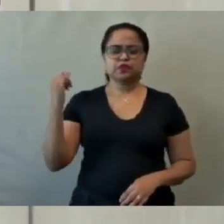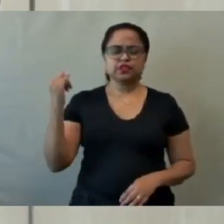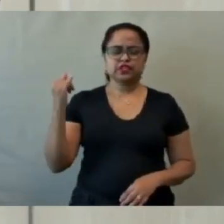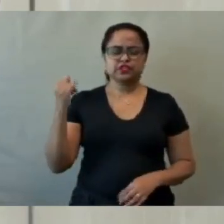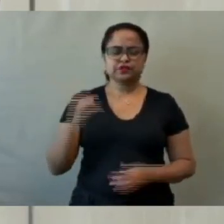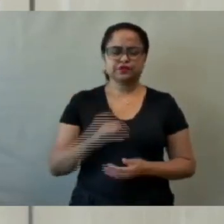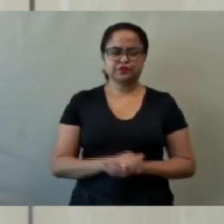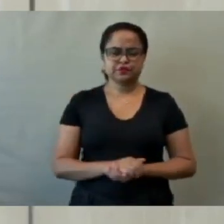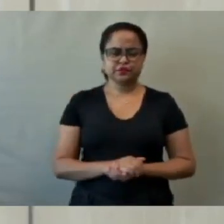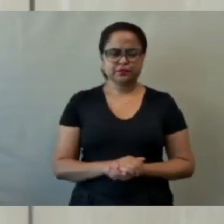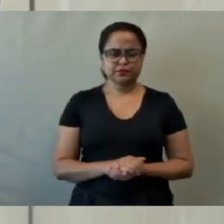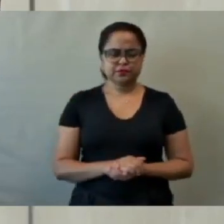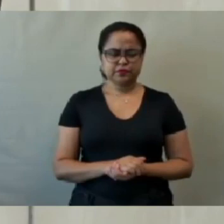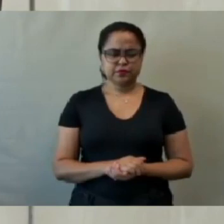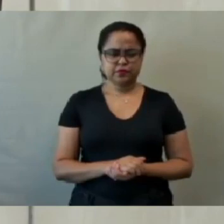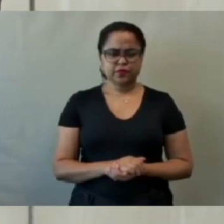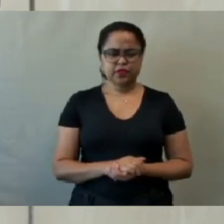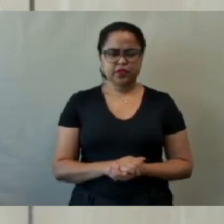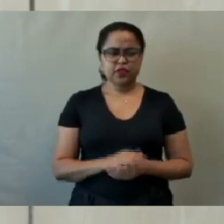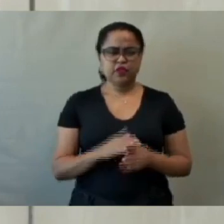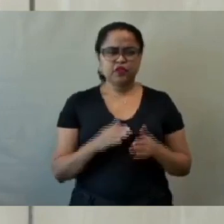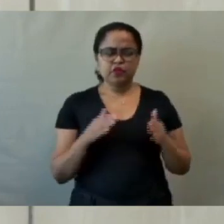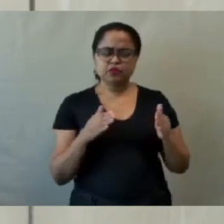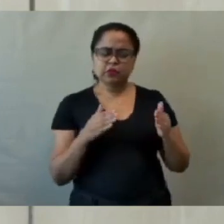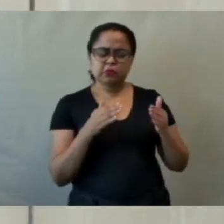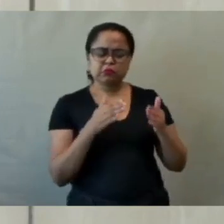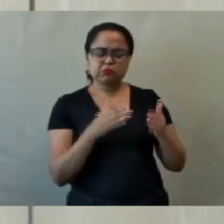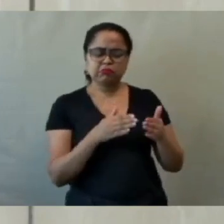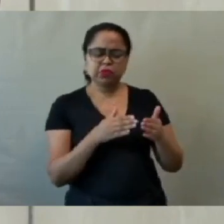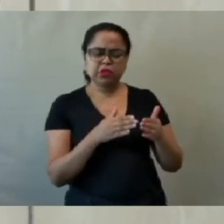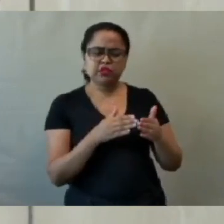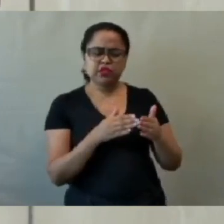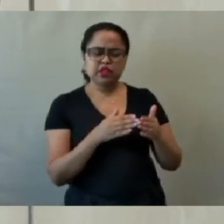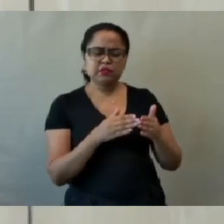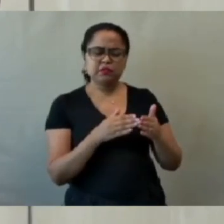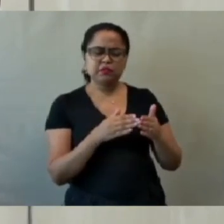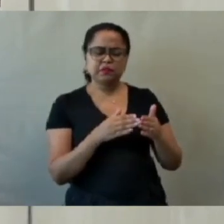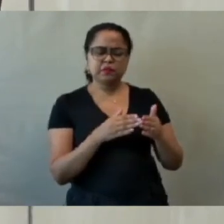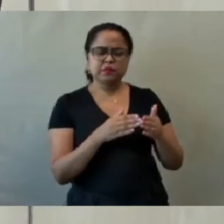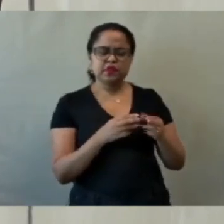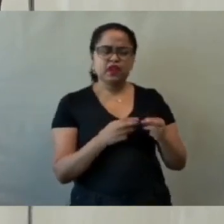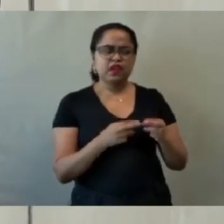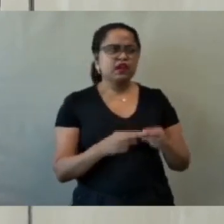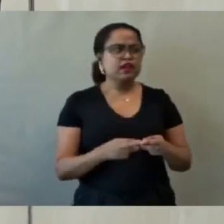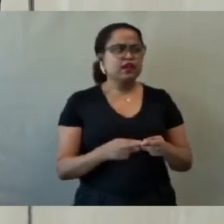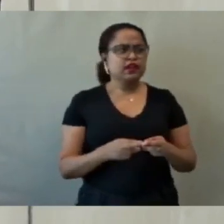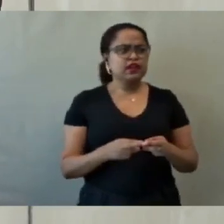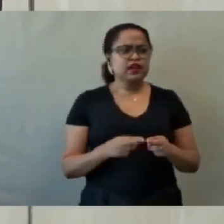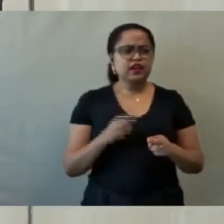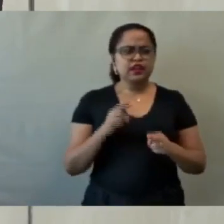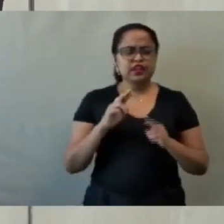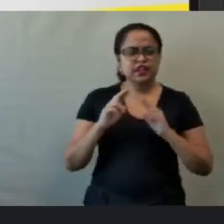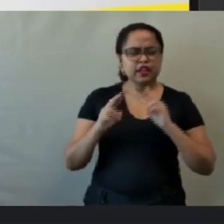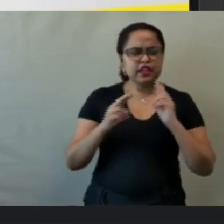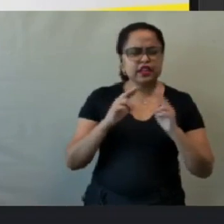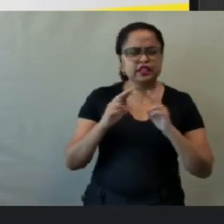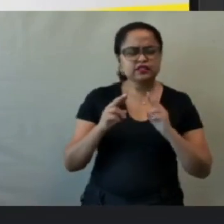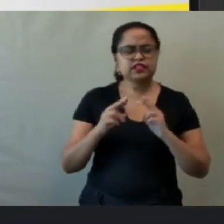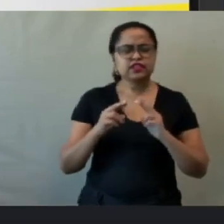vou me ater aqui em relação a essa política do Plano Nacional de